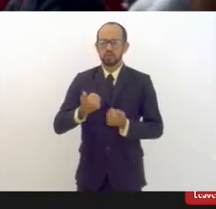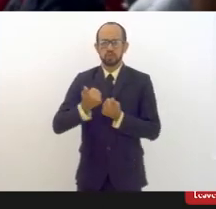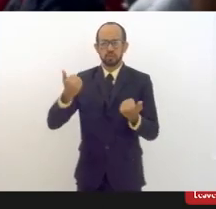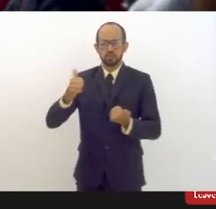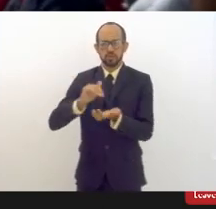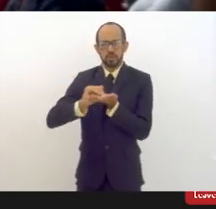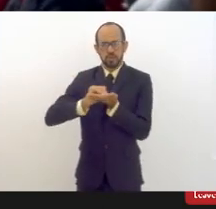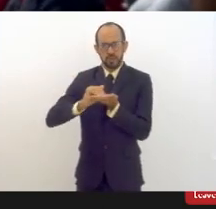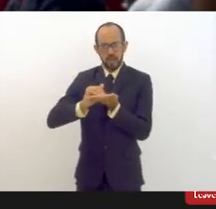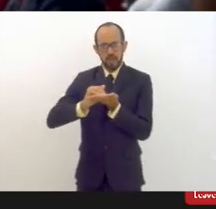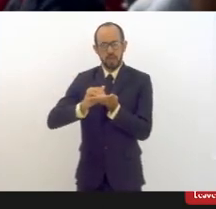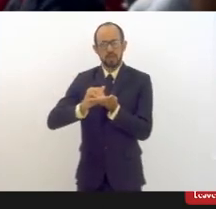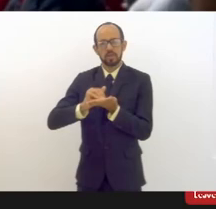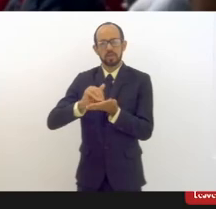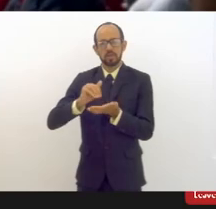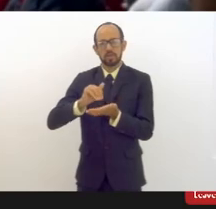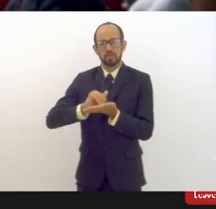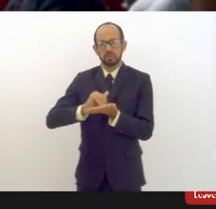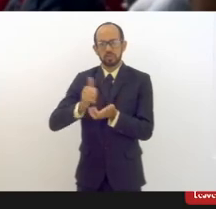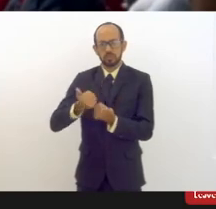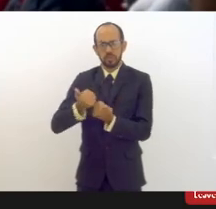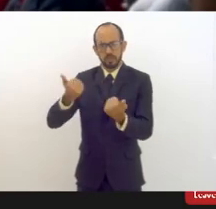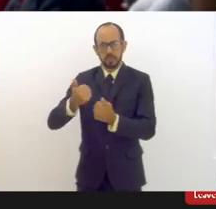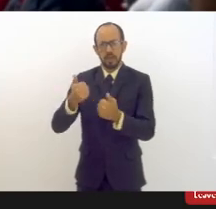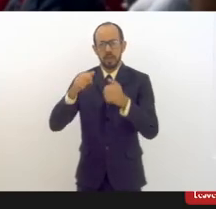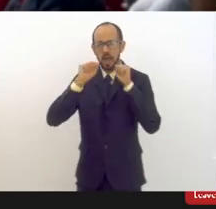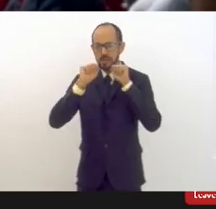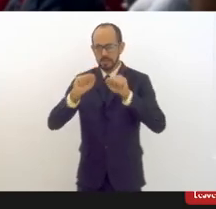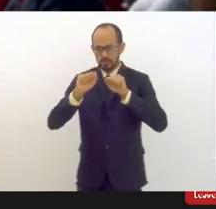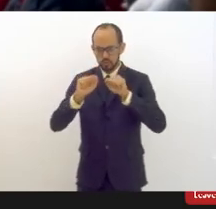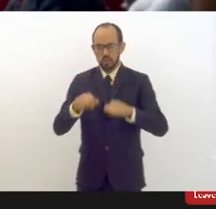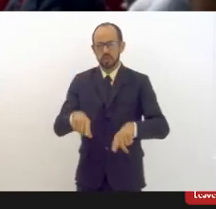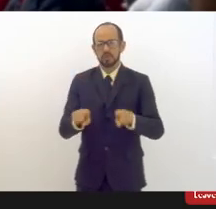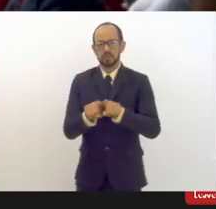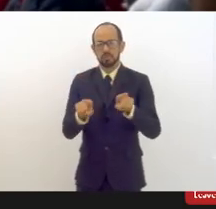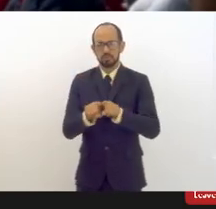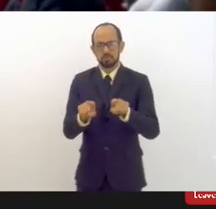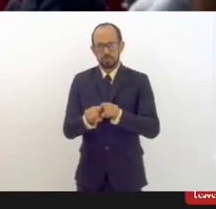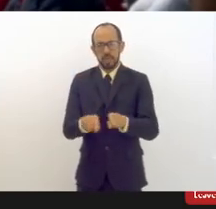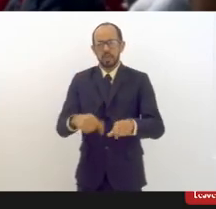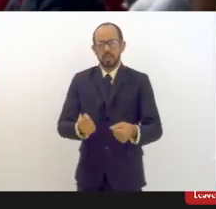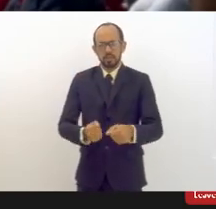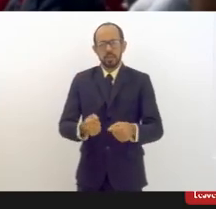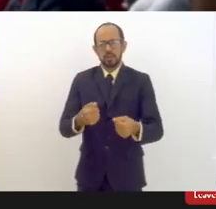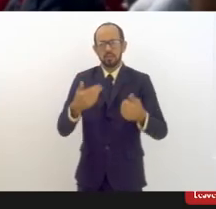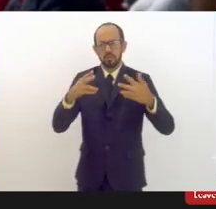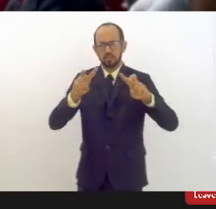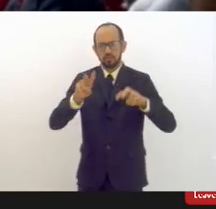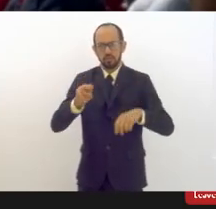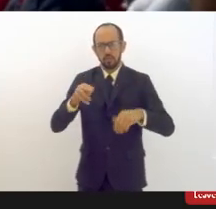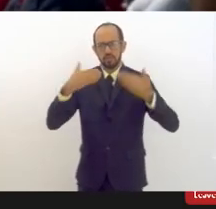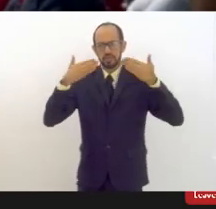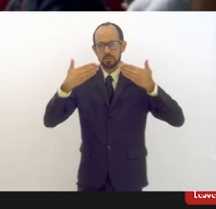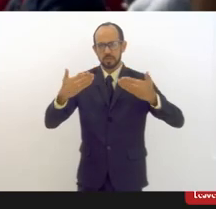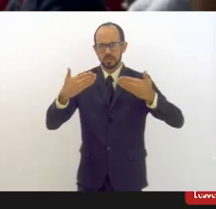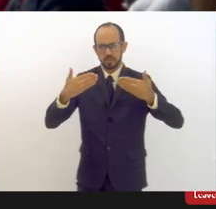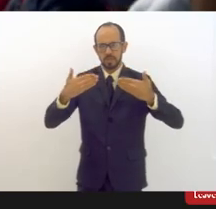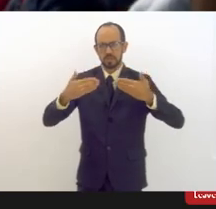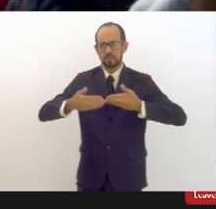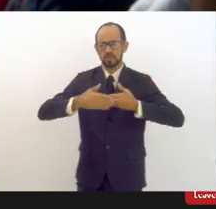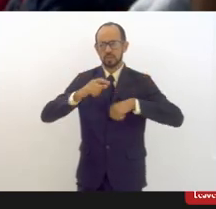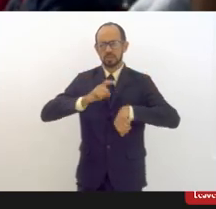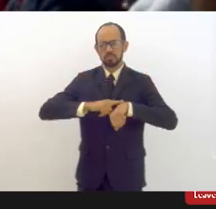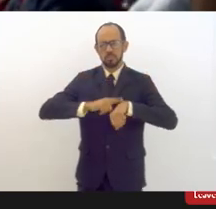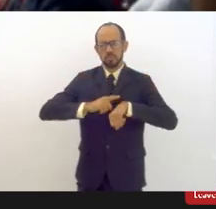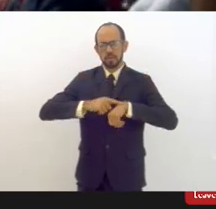superintendentes e assessores, e vamos fazer a apresentação e, ao longo da audiência pública, a gente